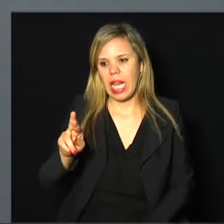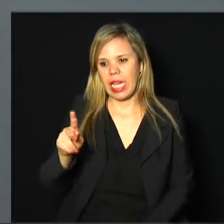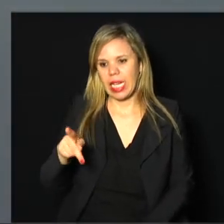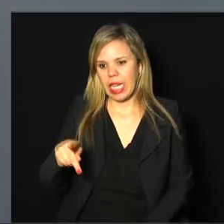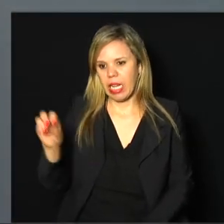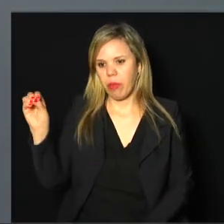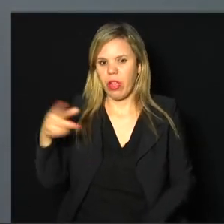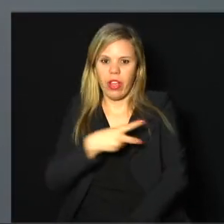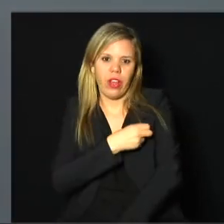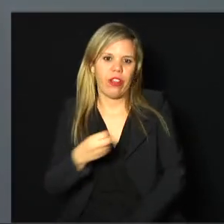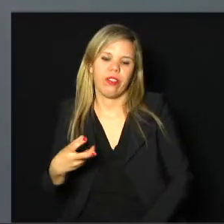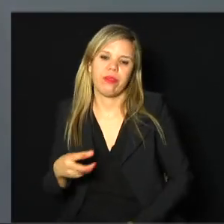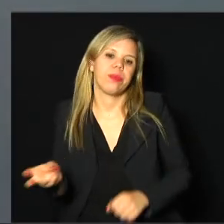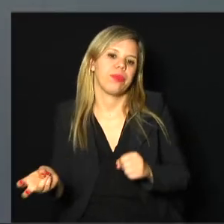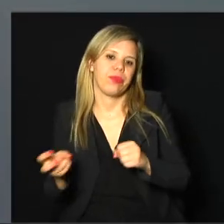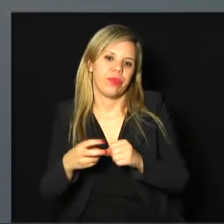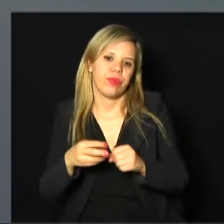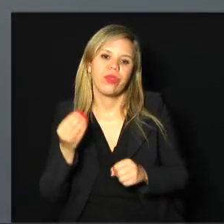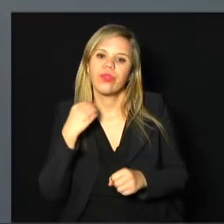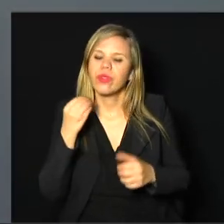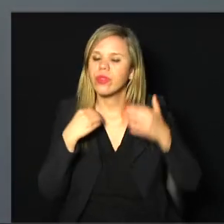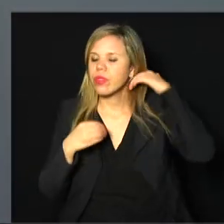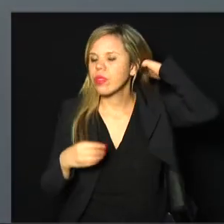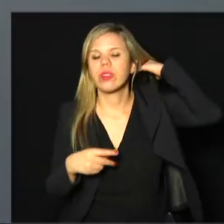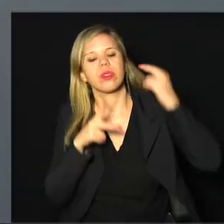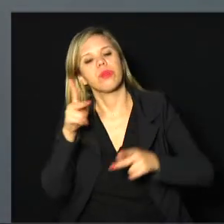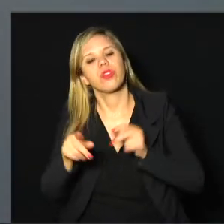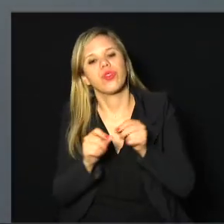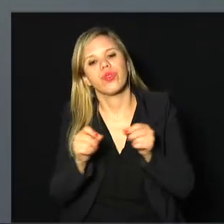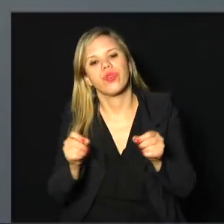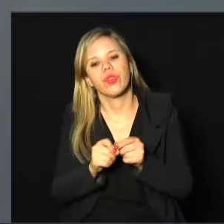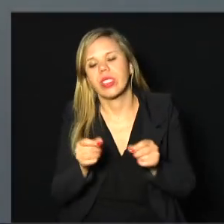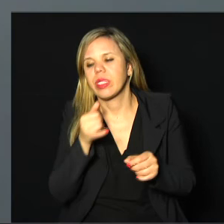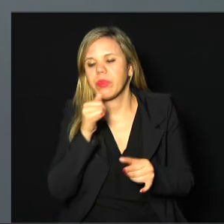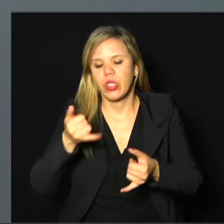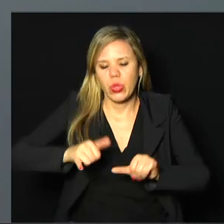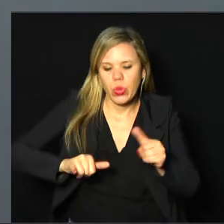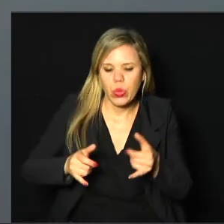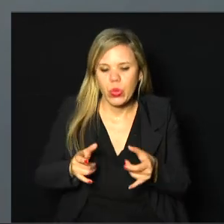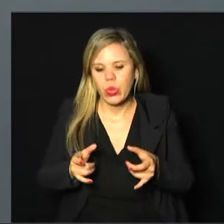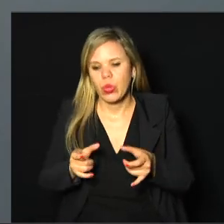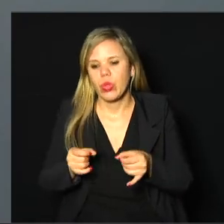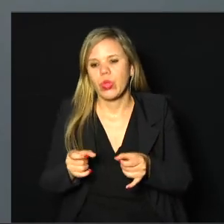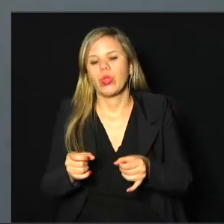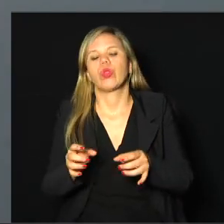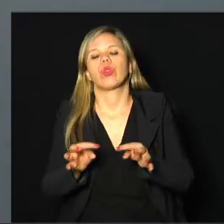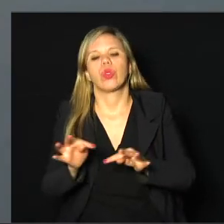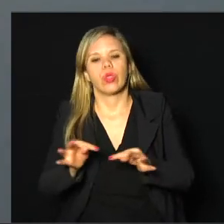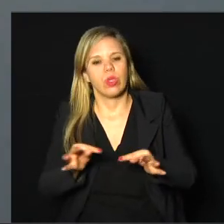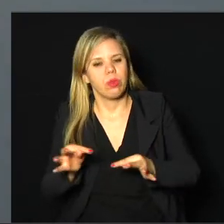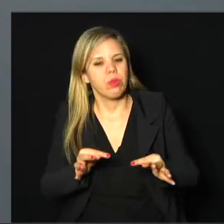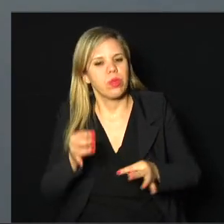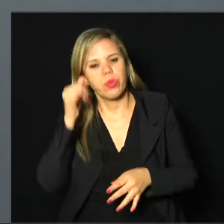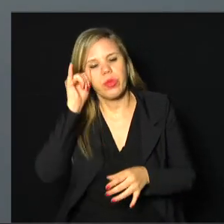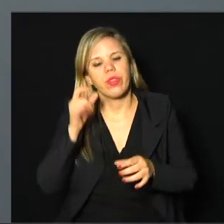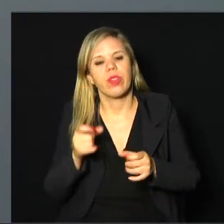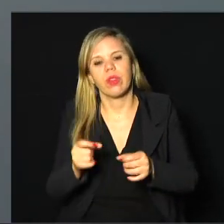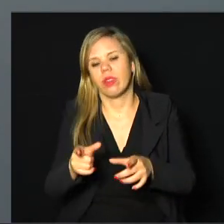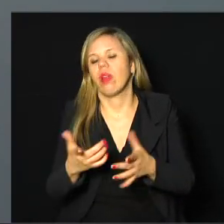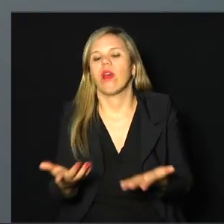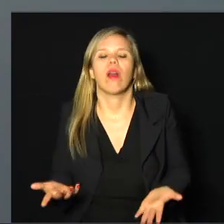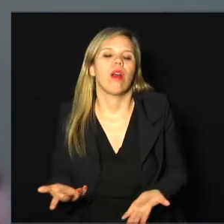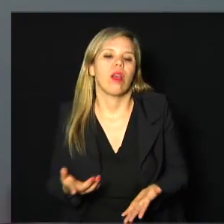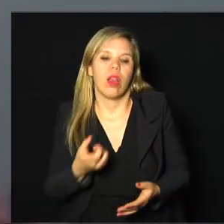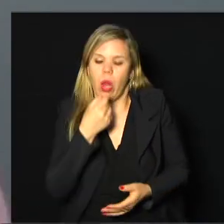vacina do sarampo, ela é de vírus enfraquecido, então as pessoas que fazem quimioterapia, radioterapia não podem tomar, mas isso é uma